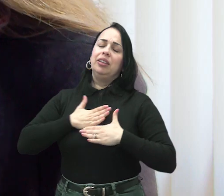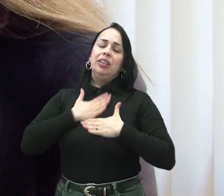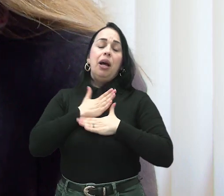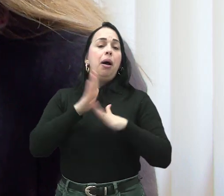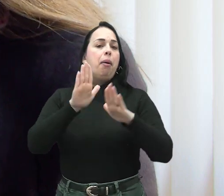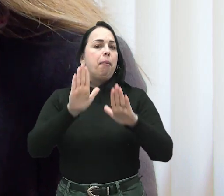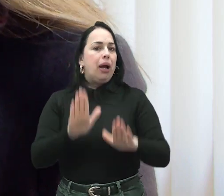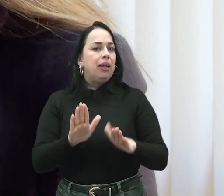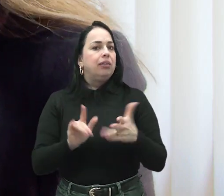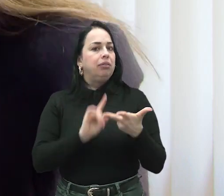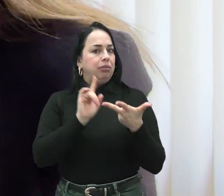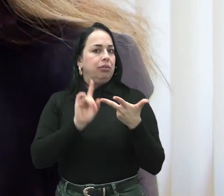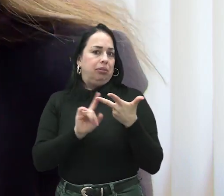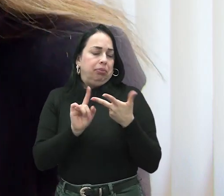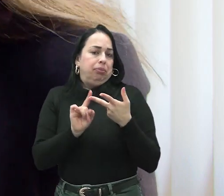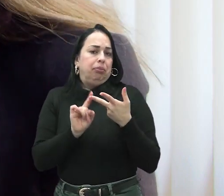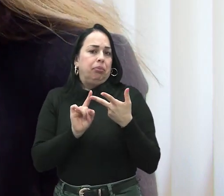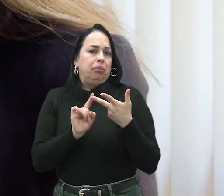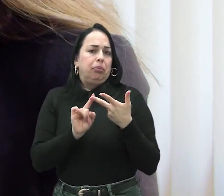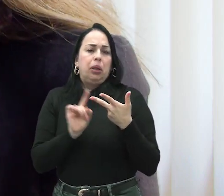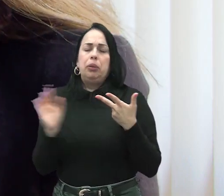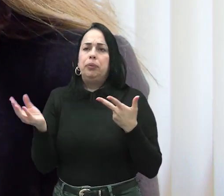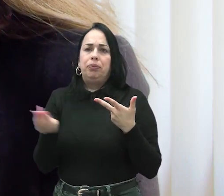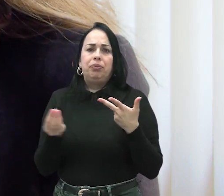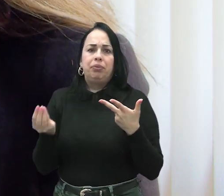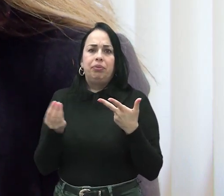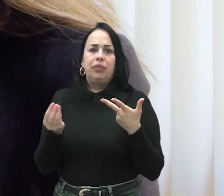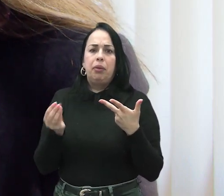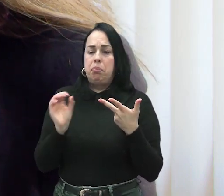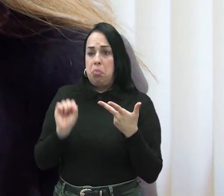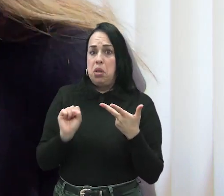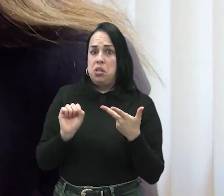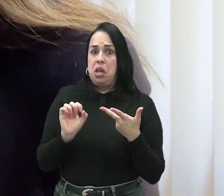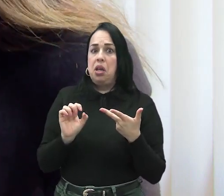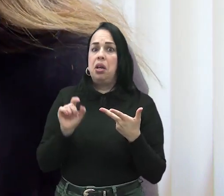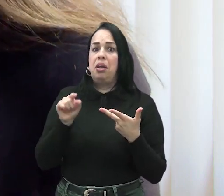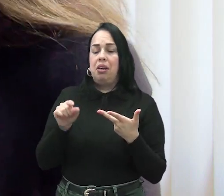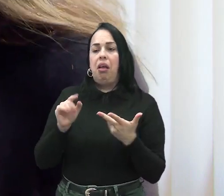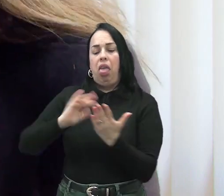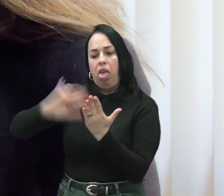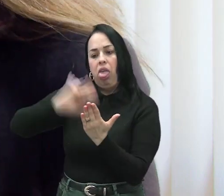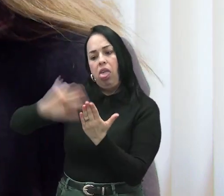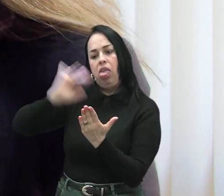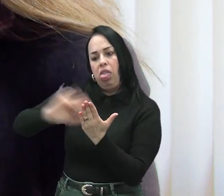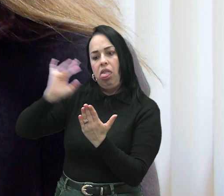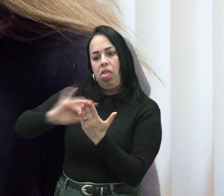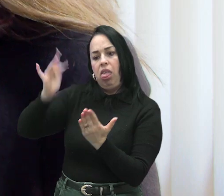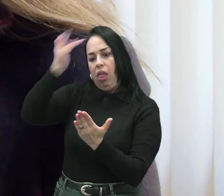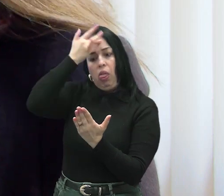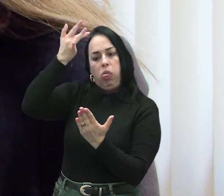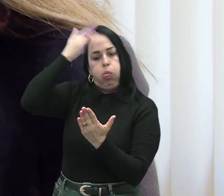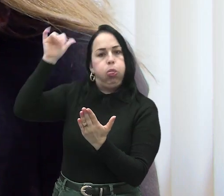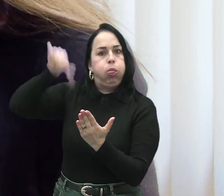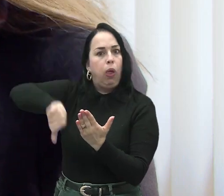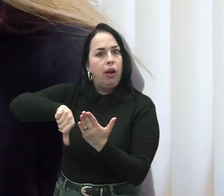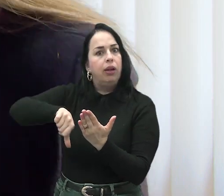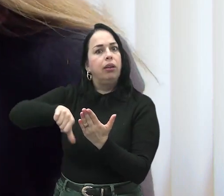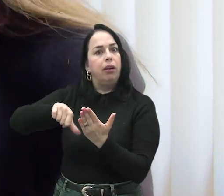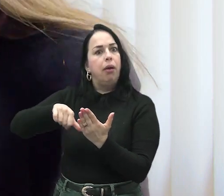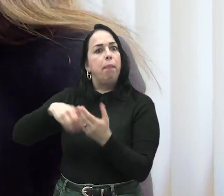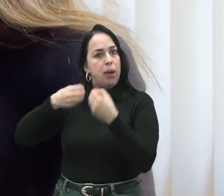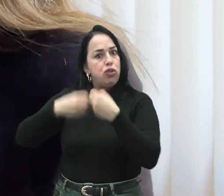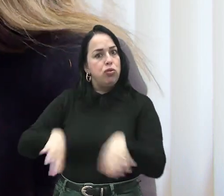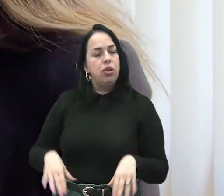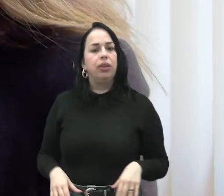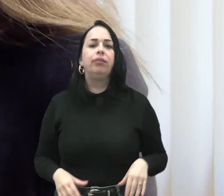conversas prazerosas, mas também podem ser usadas como fator de risco para o adoecimento mental e